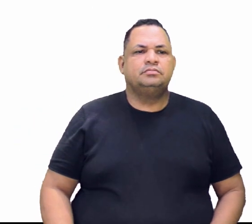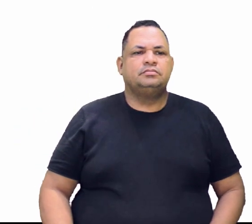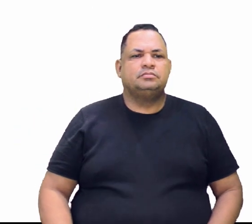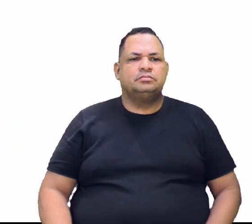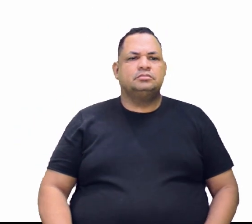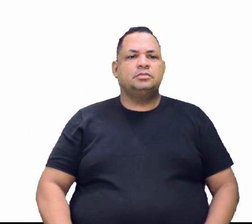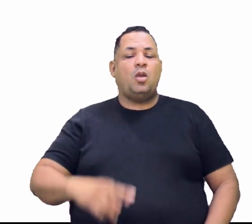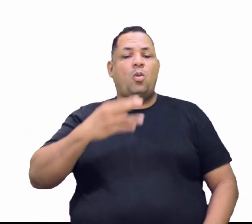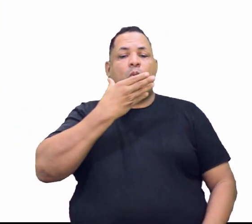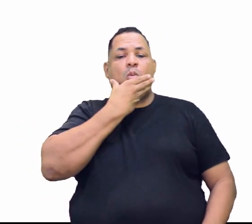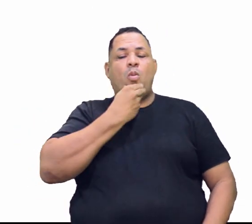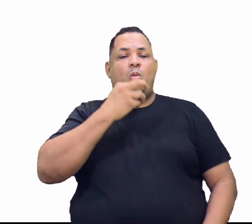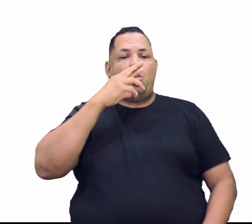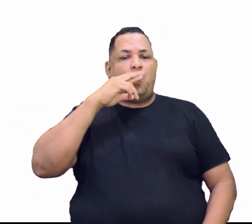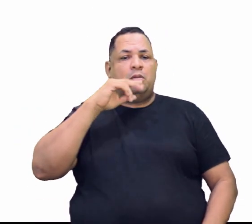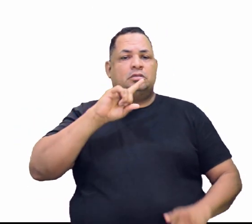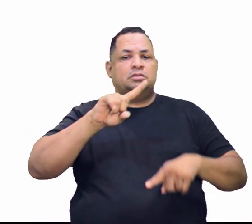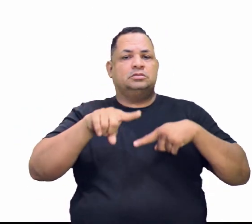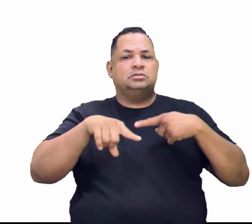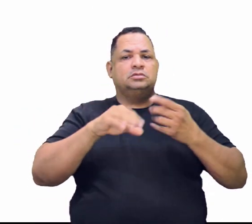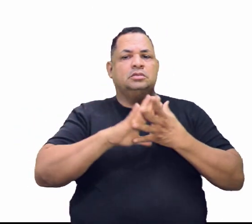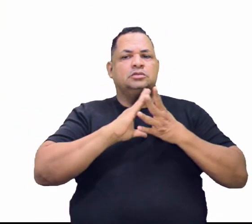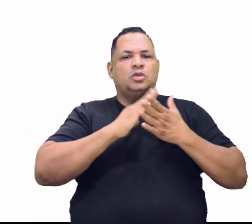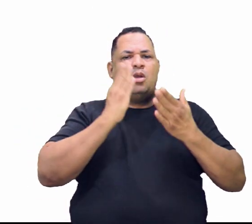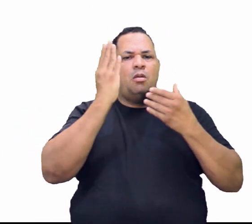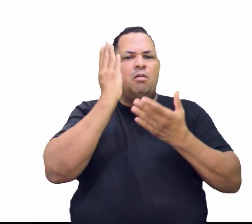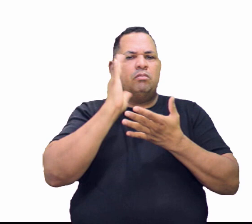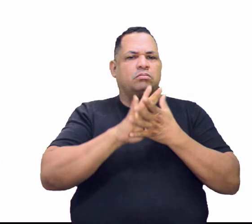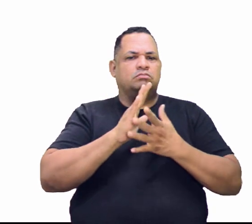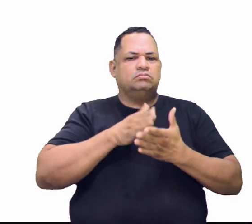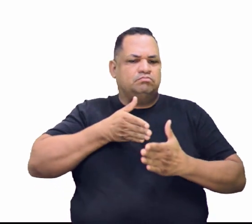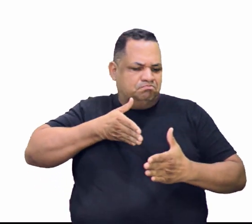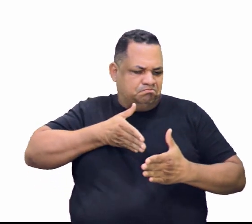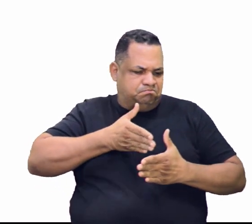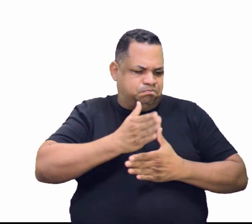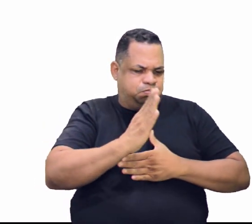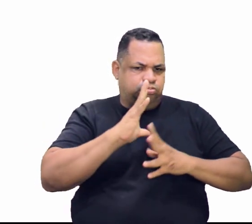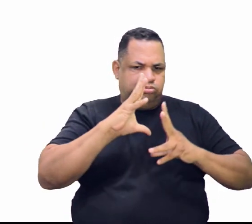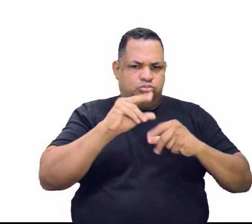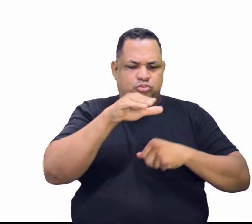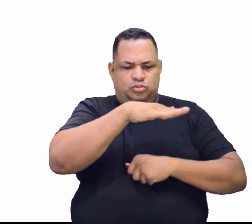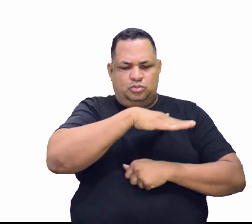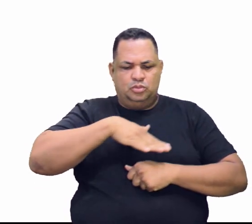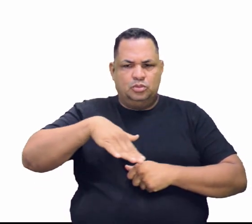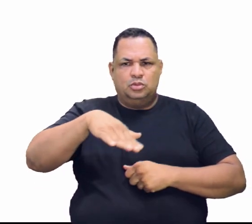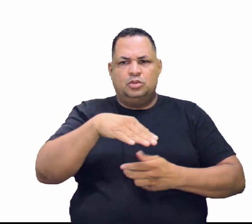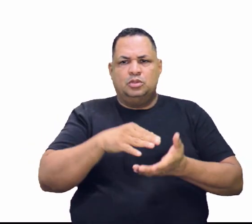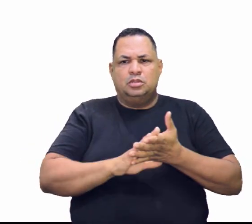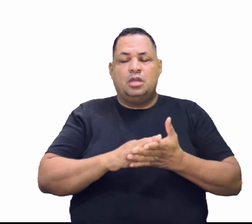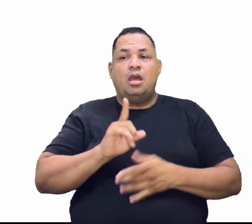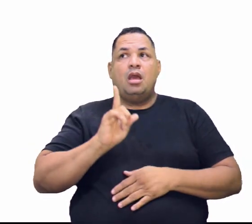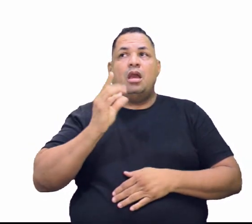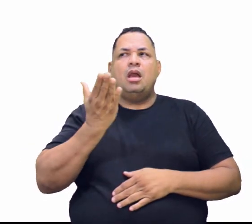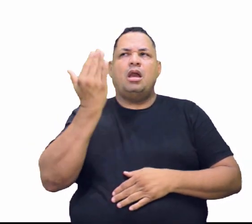Rondon, depois de ter cortado toda a região, que Roquete Pinto